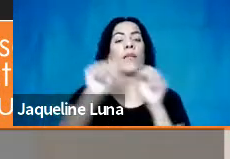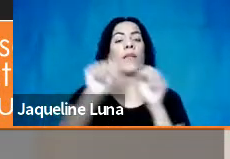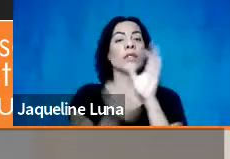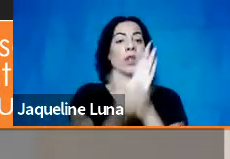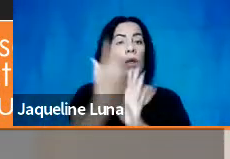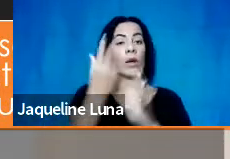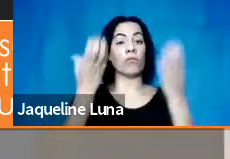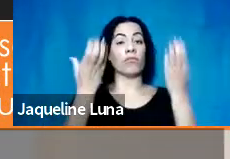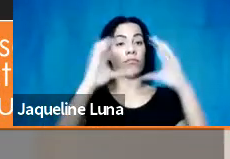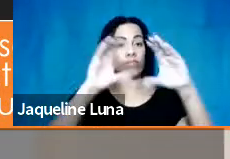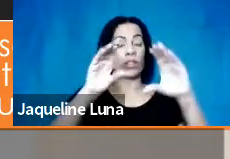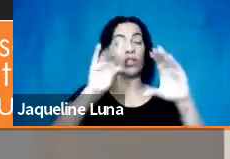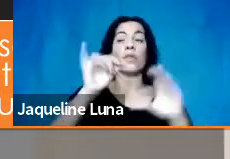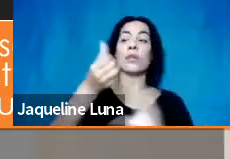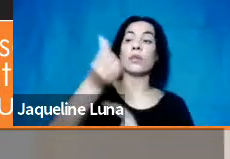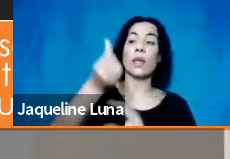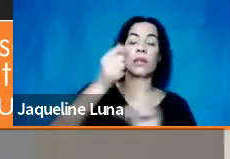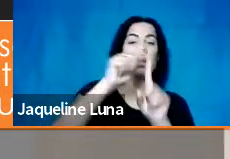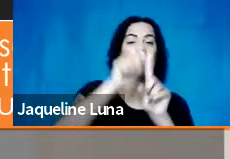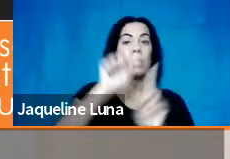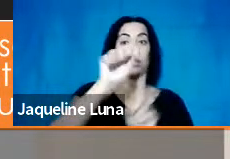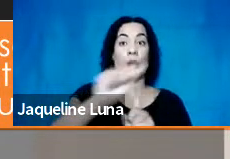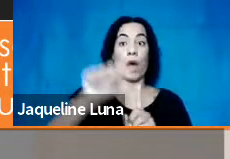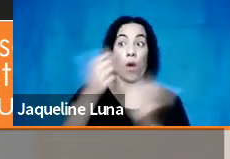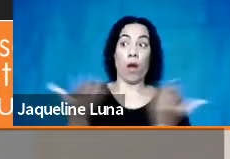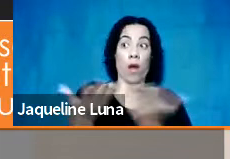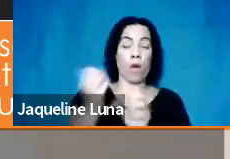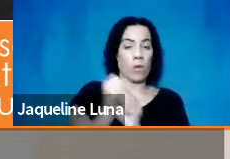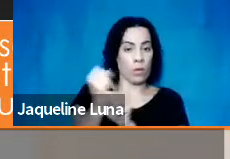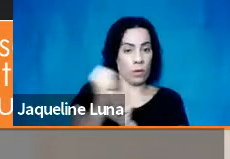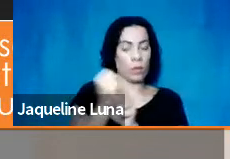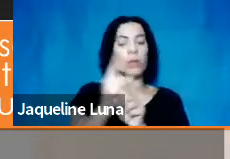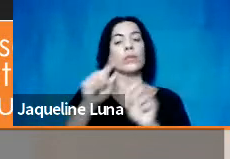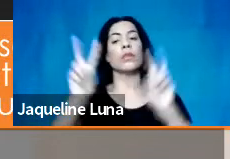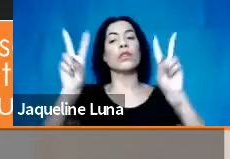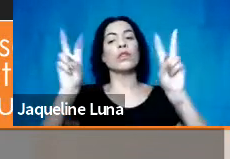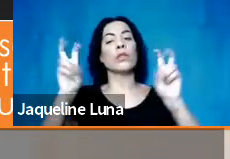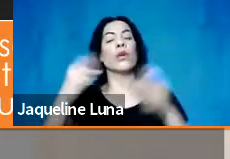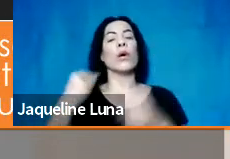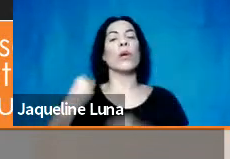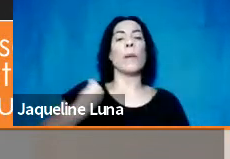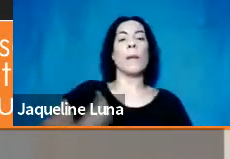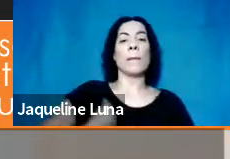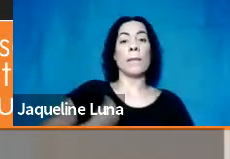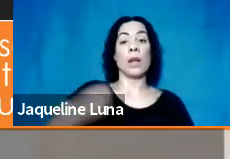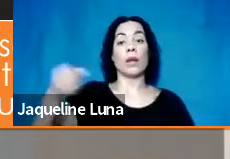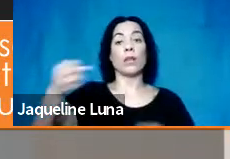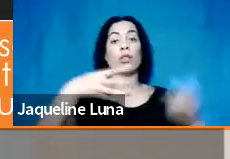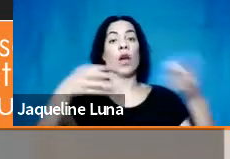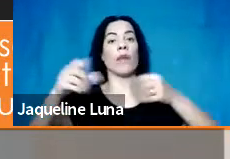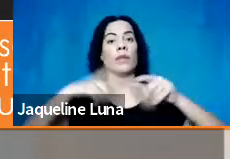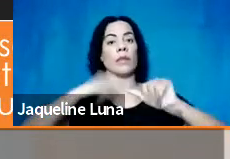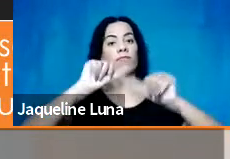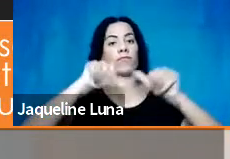6 de agosto, agora desse ano, sobre a presença de novas variantes, né, a variante